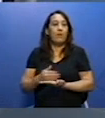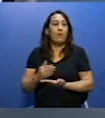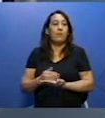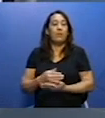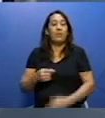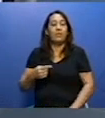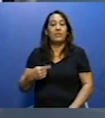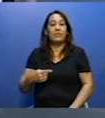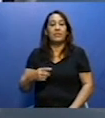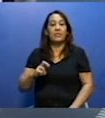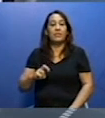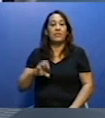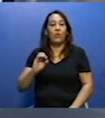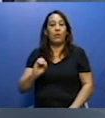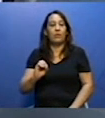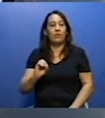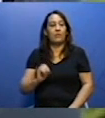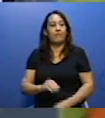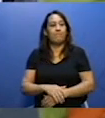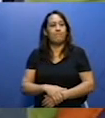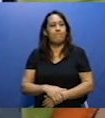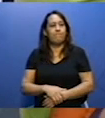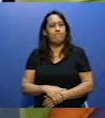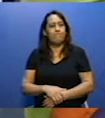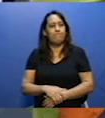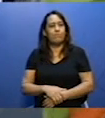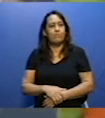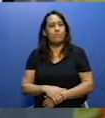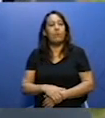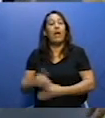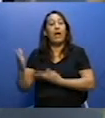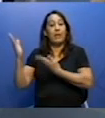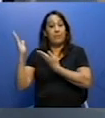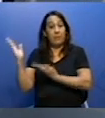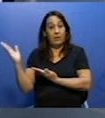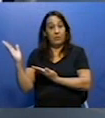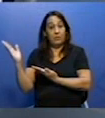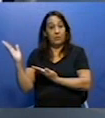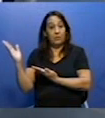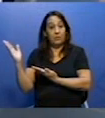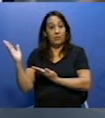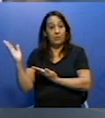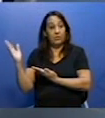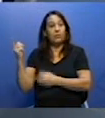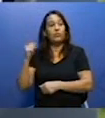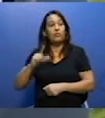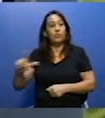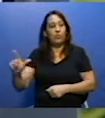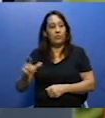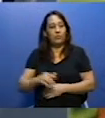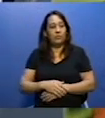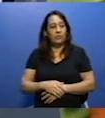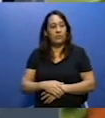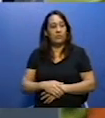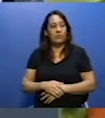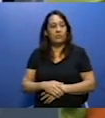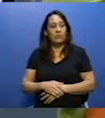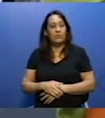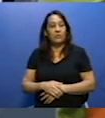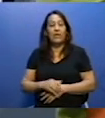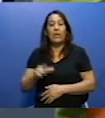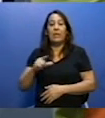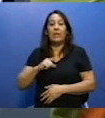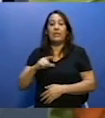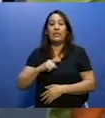Página 150. Nós iremos trabalhar com essa imagem, com esse quarteirão. Olha essas duas crianças aqui